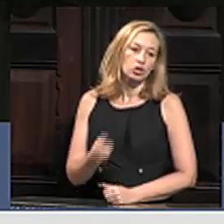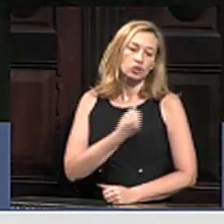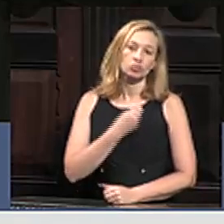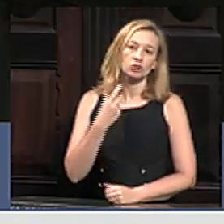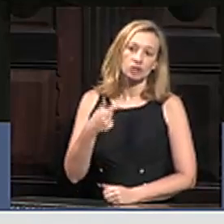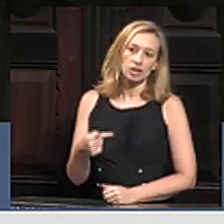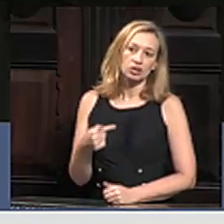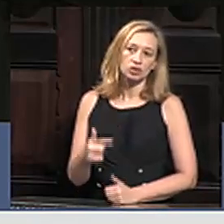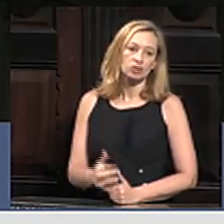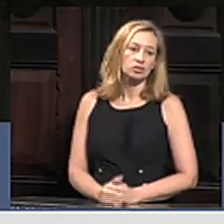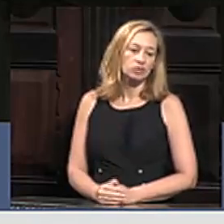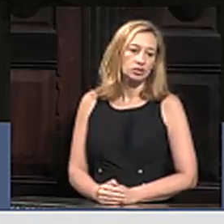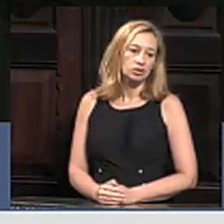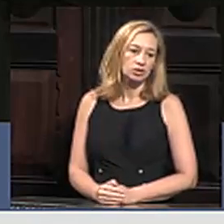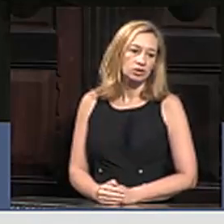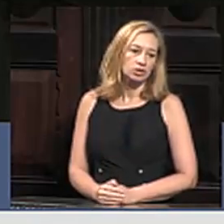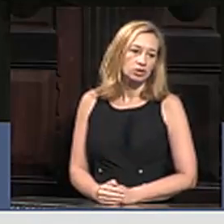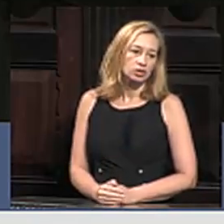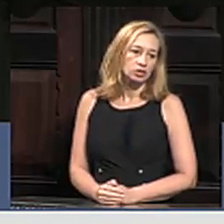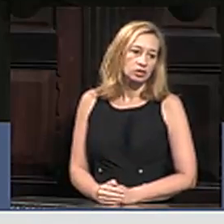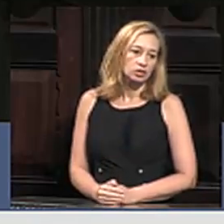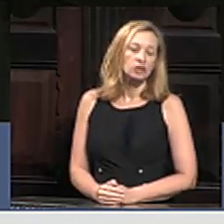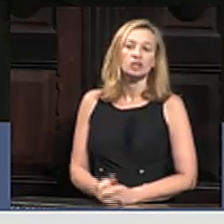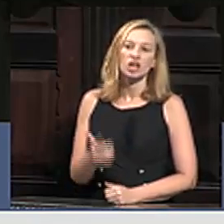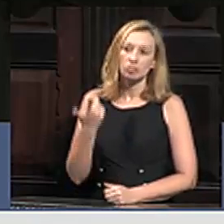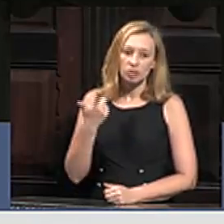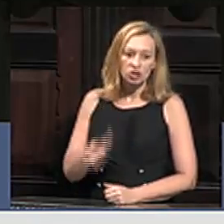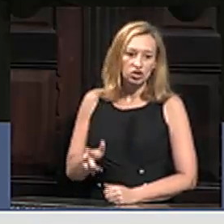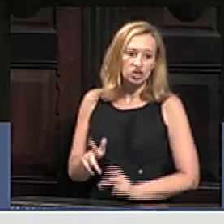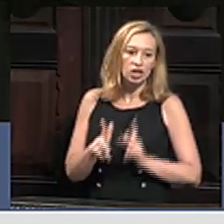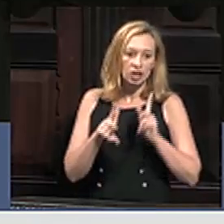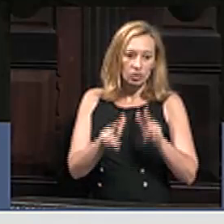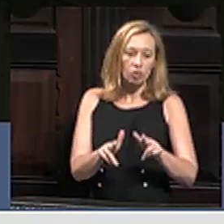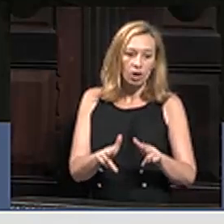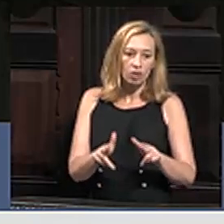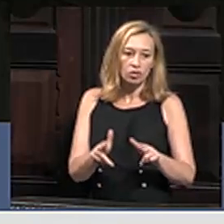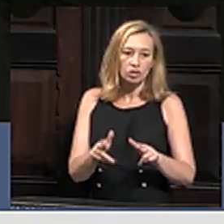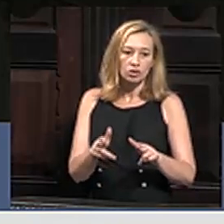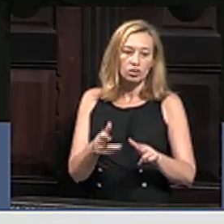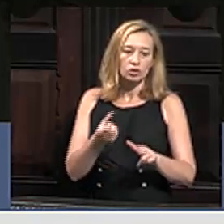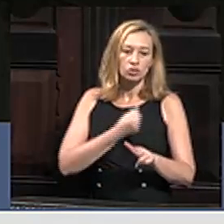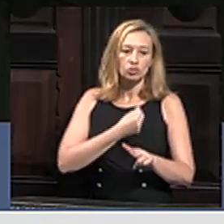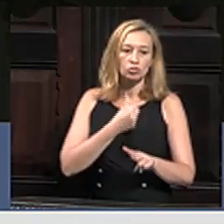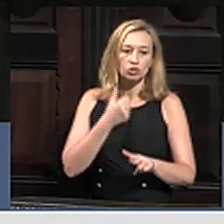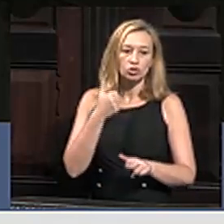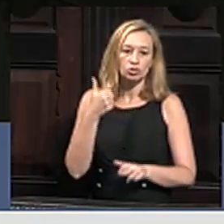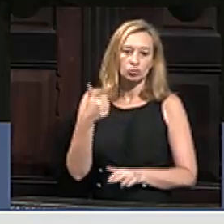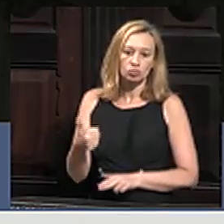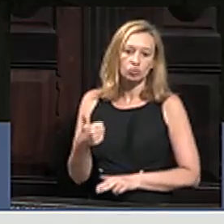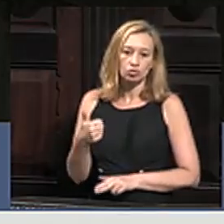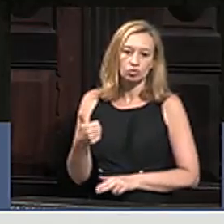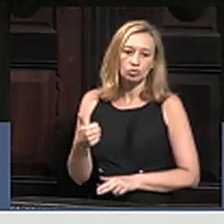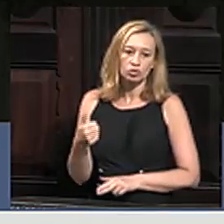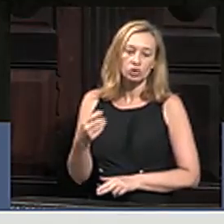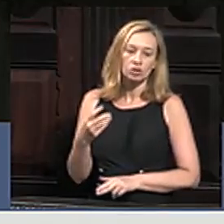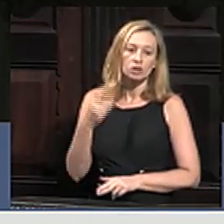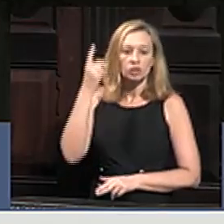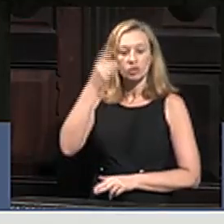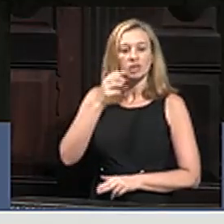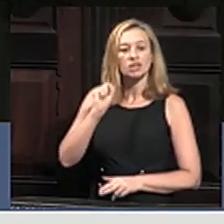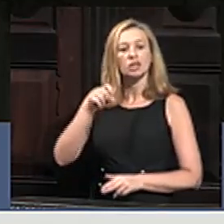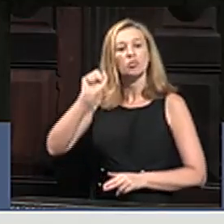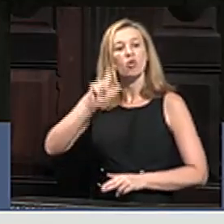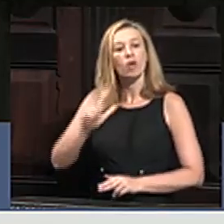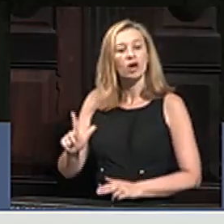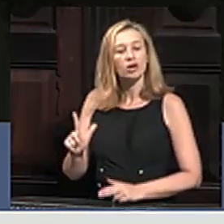7, ela está repetida, ela é igual à supressiva número 1, deputado Samuel Malafaia, suprimido